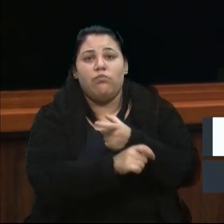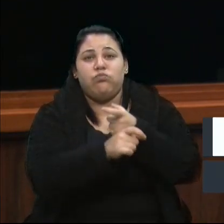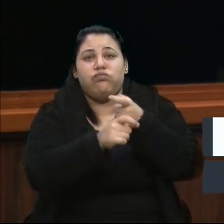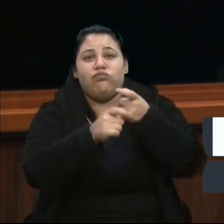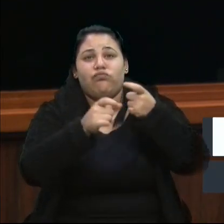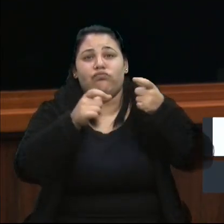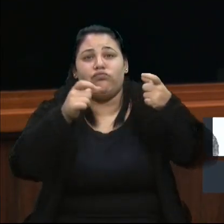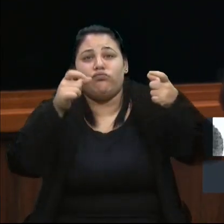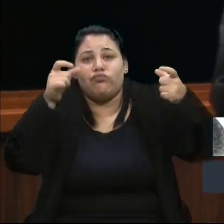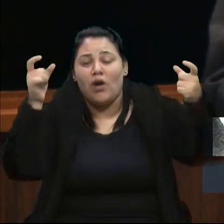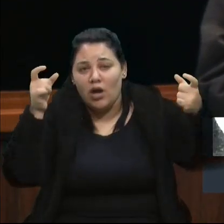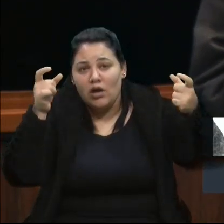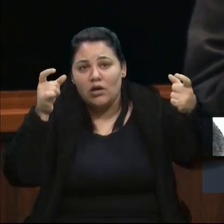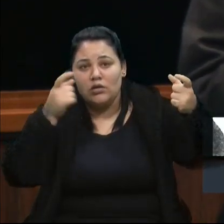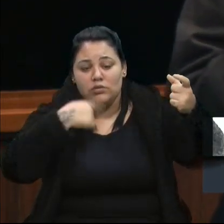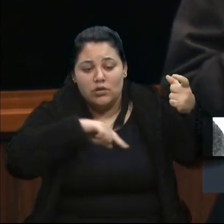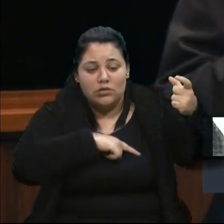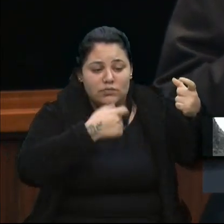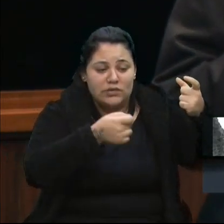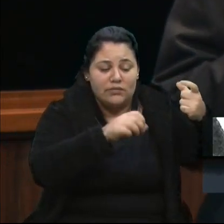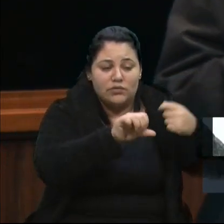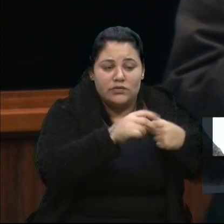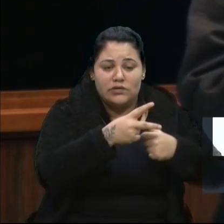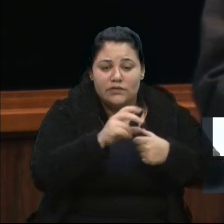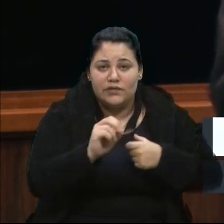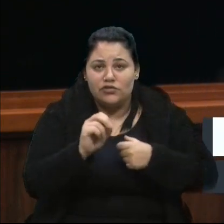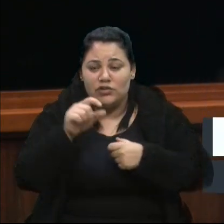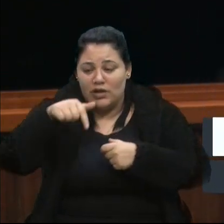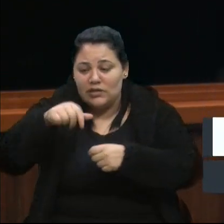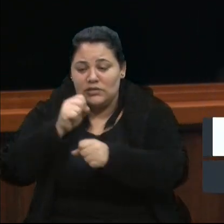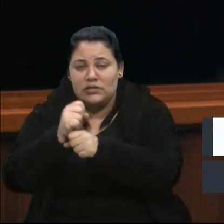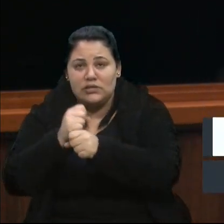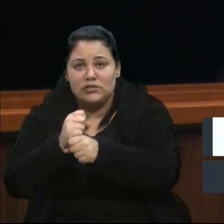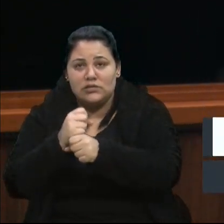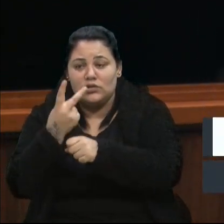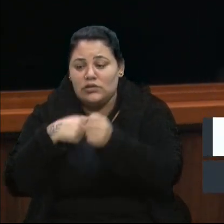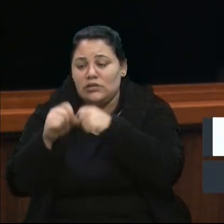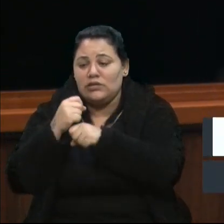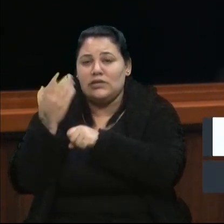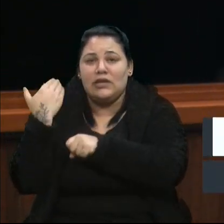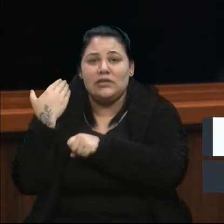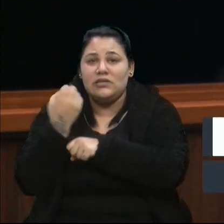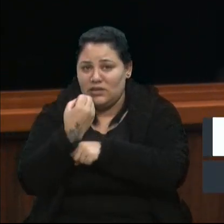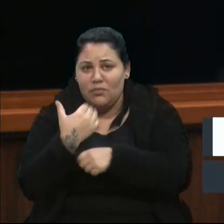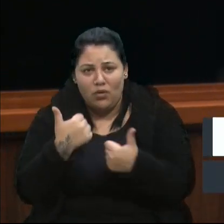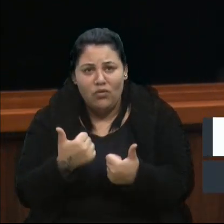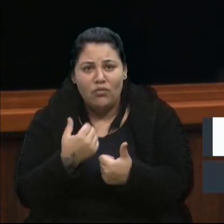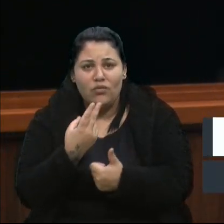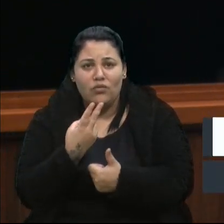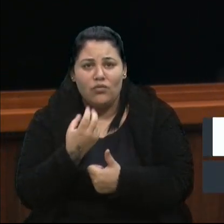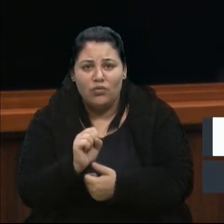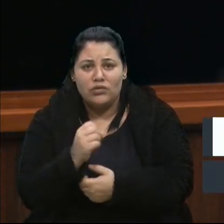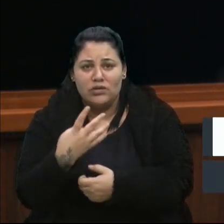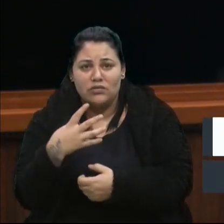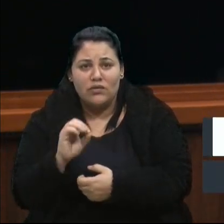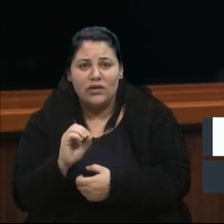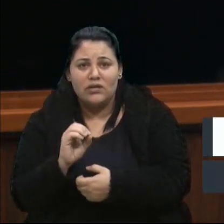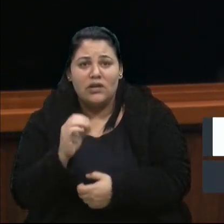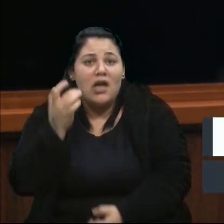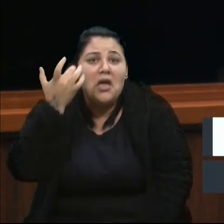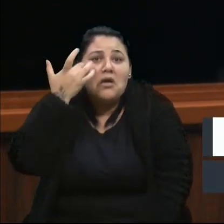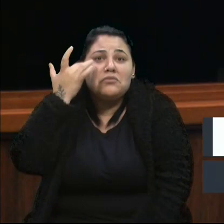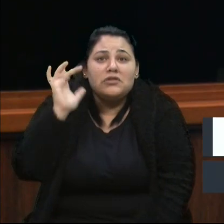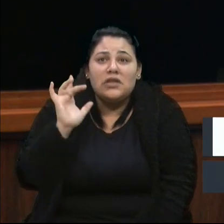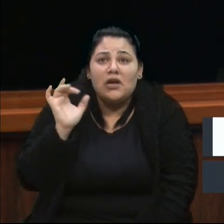Nós precisávamos de 920 o ano passado, há 2 anos. Esse ano está bom, 840. Eu não sei